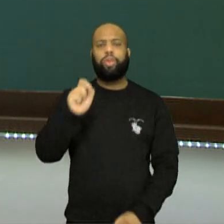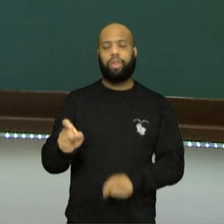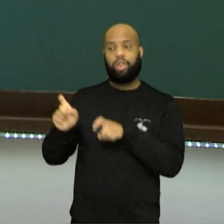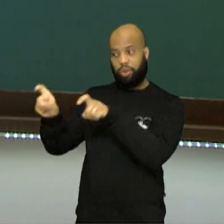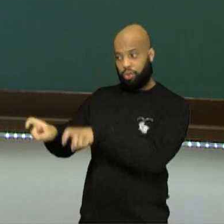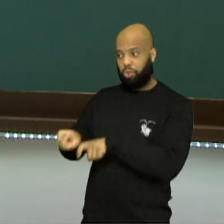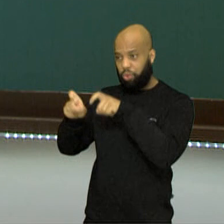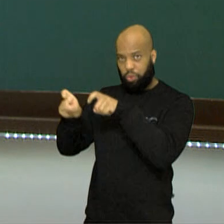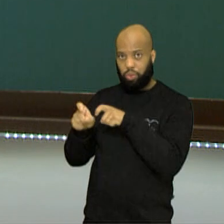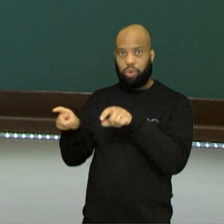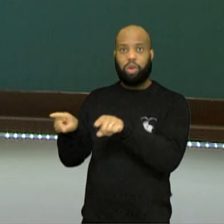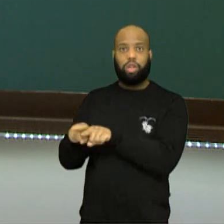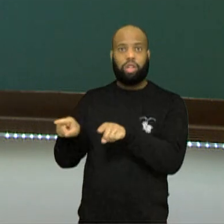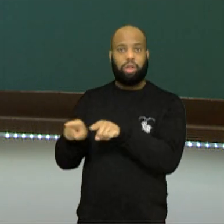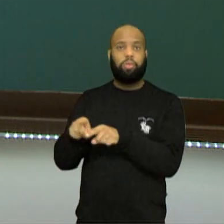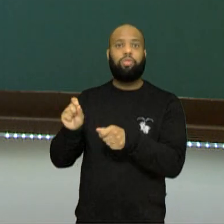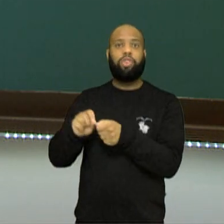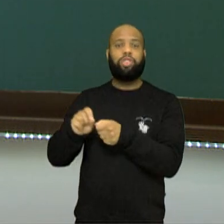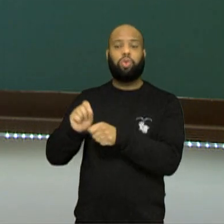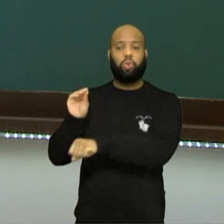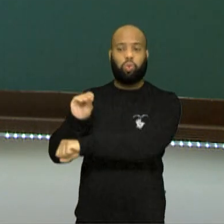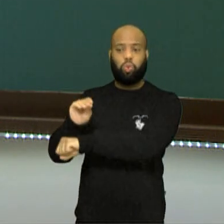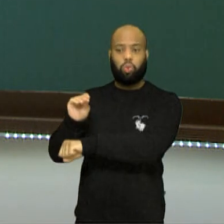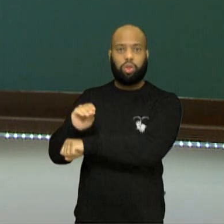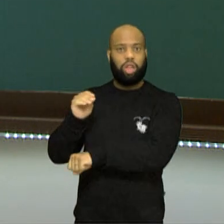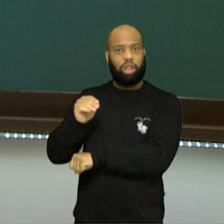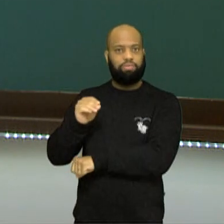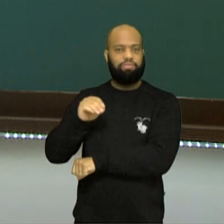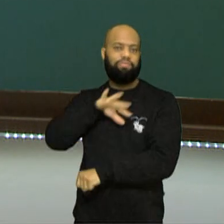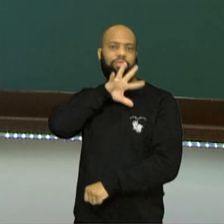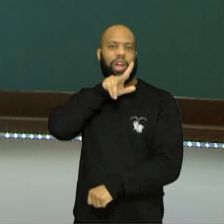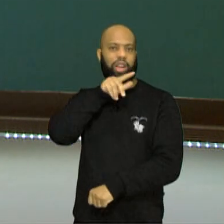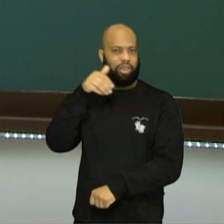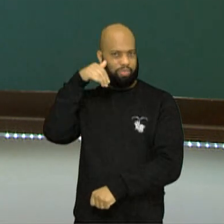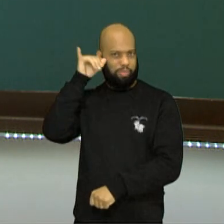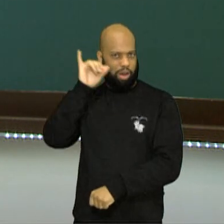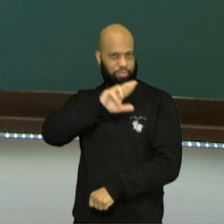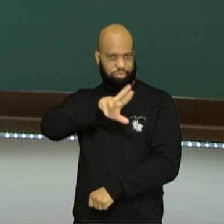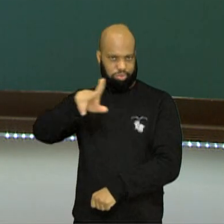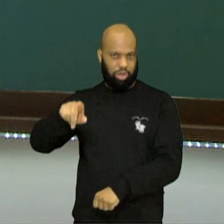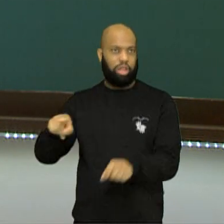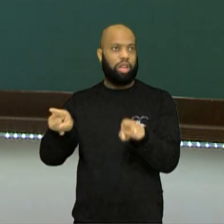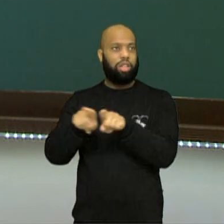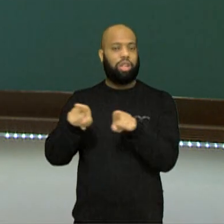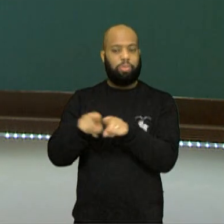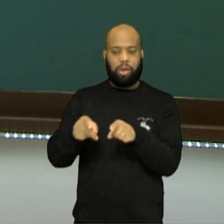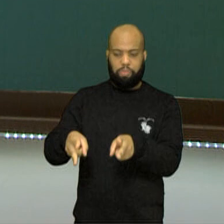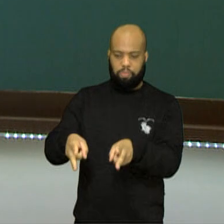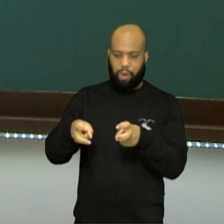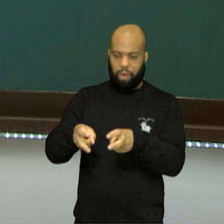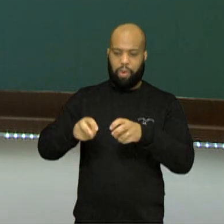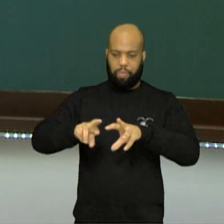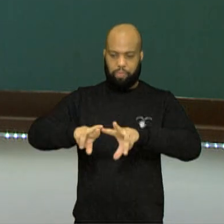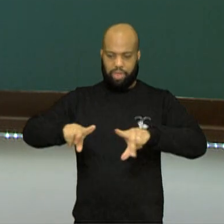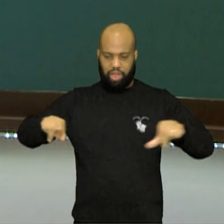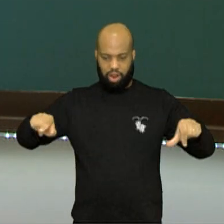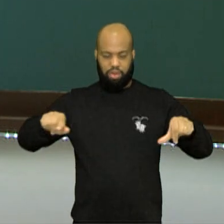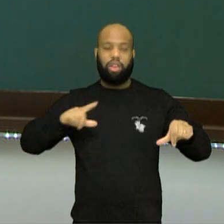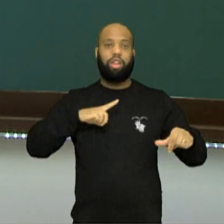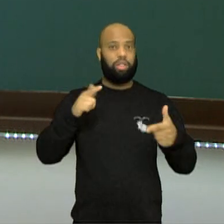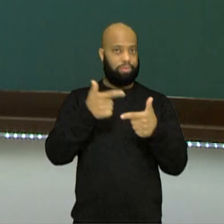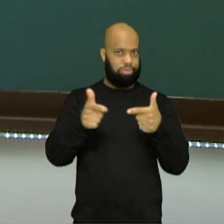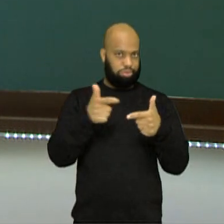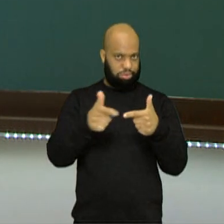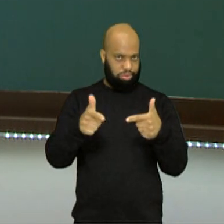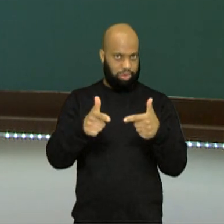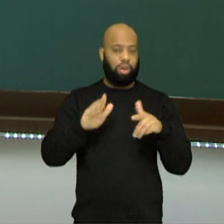pecuária, retira elementos do extrativismo. Isso impacta, gera algum problema. Então é a